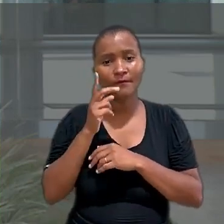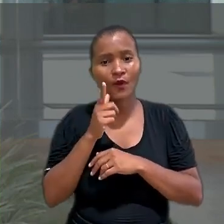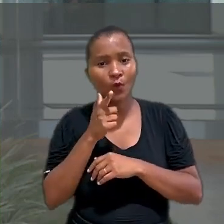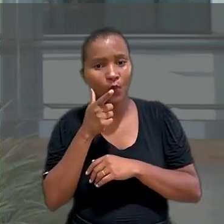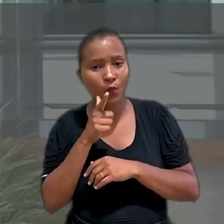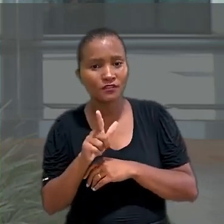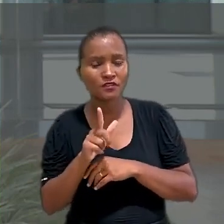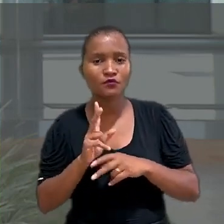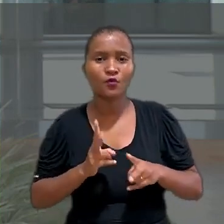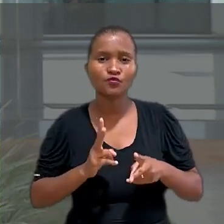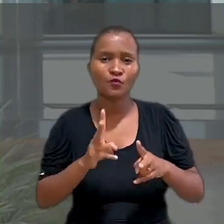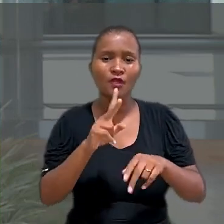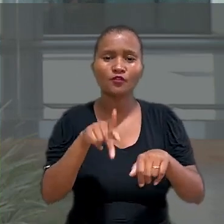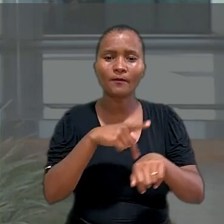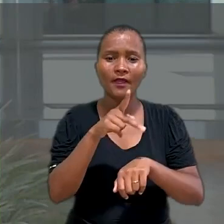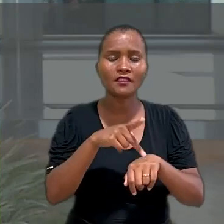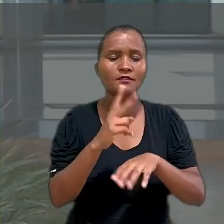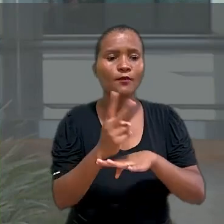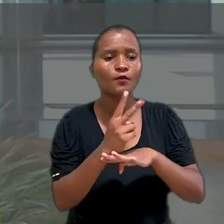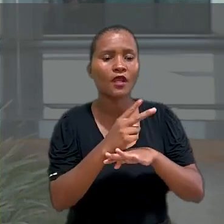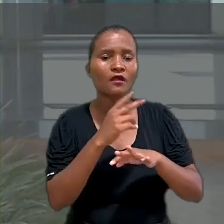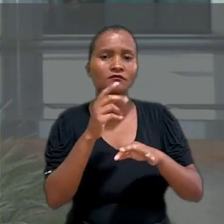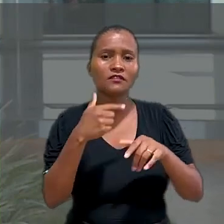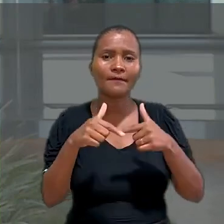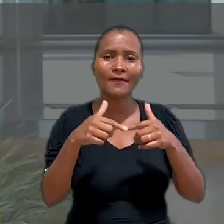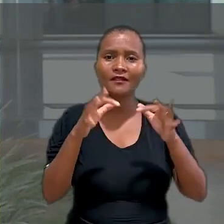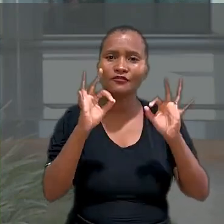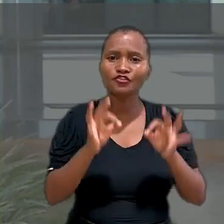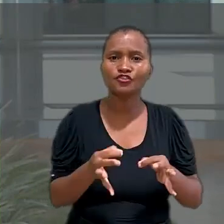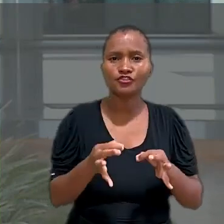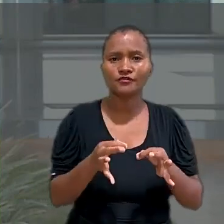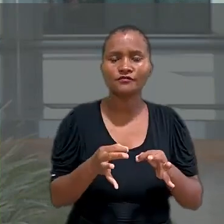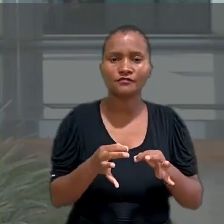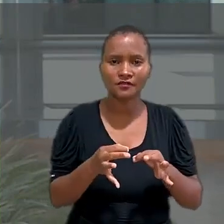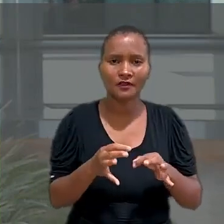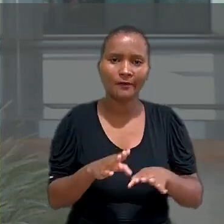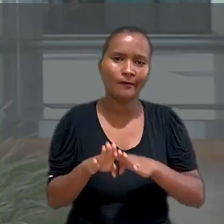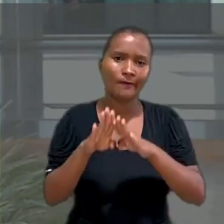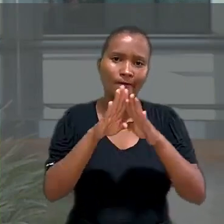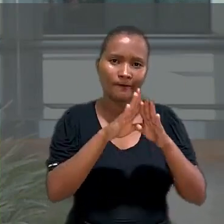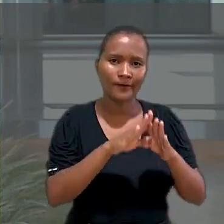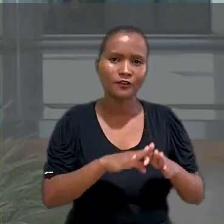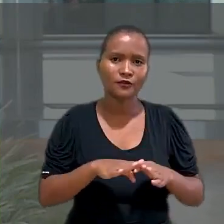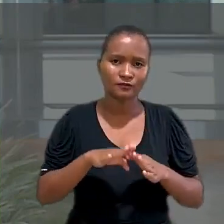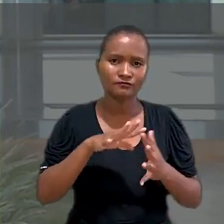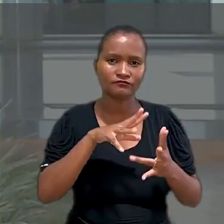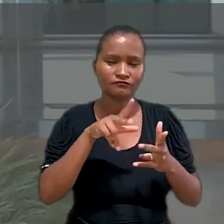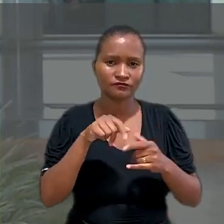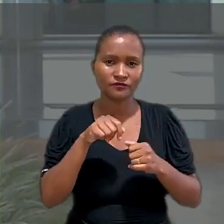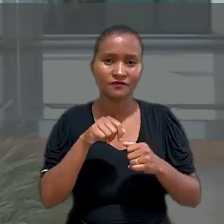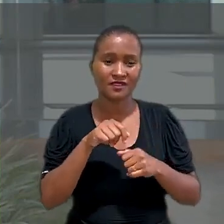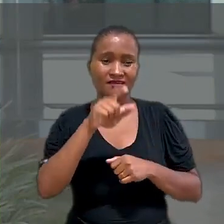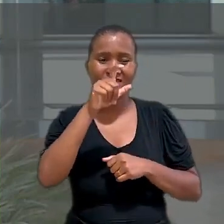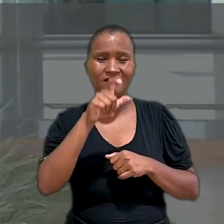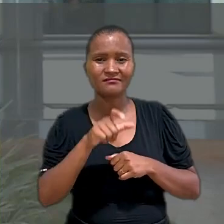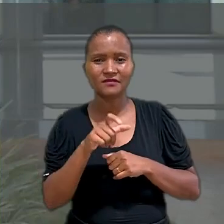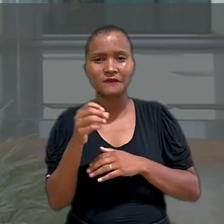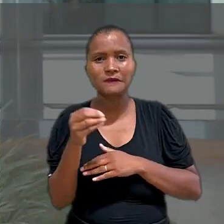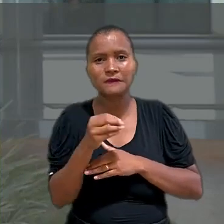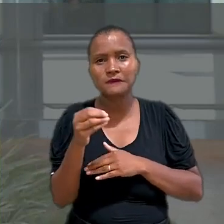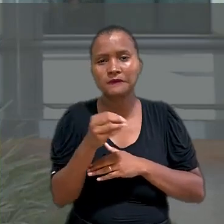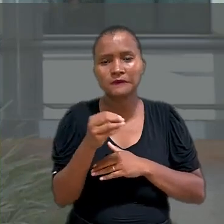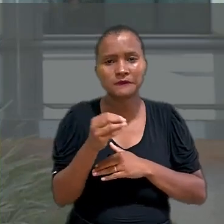país e procurar um trabalho digno, um trabalho decente, segundo os padrões internacionais. Então, essa pessoa em situação de